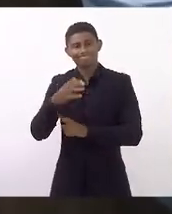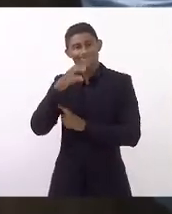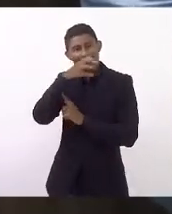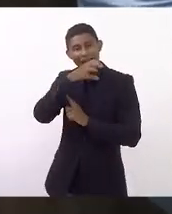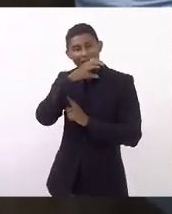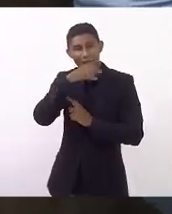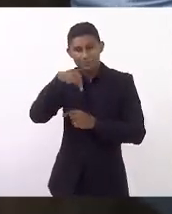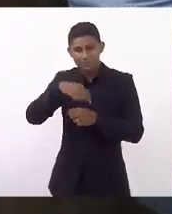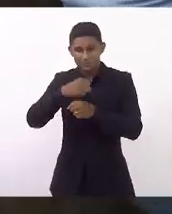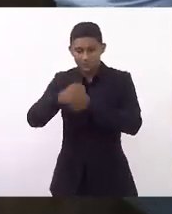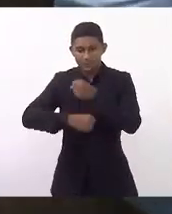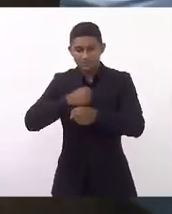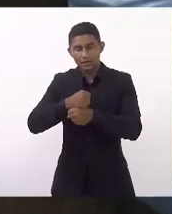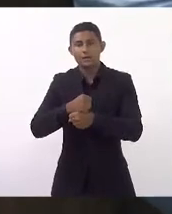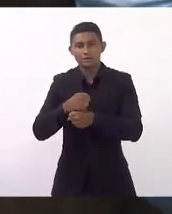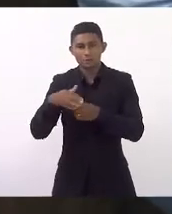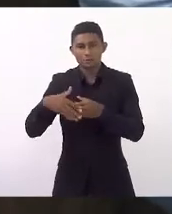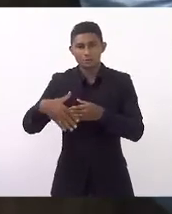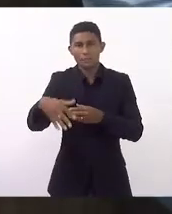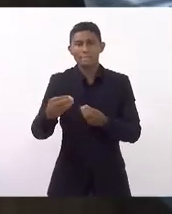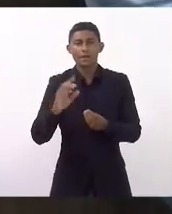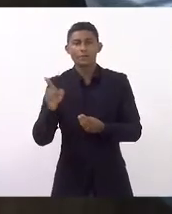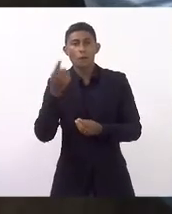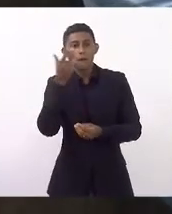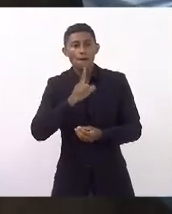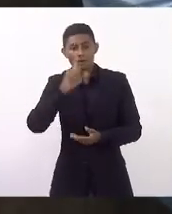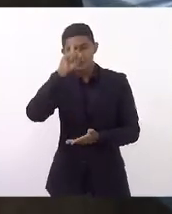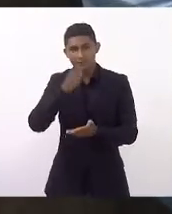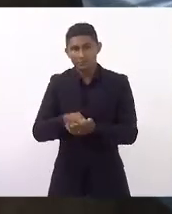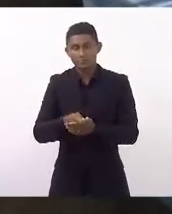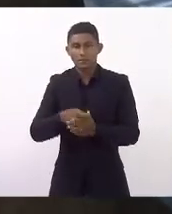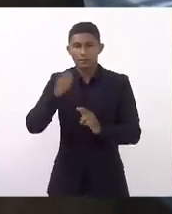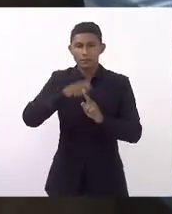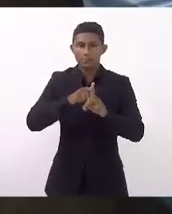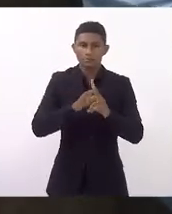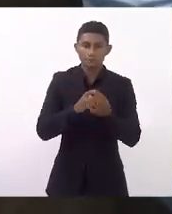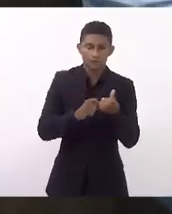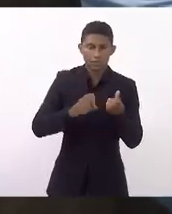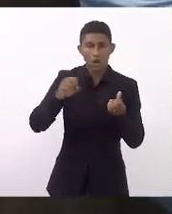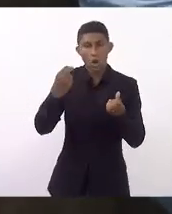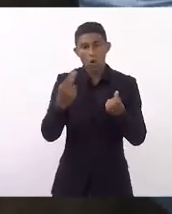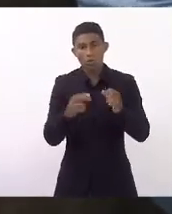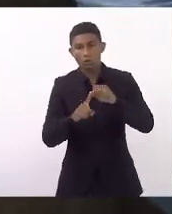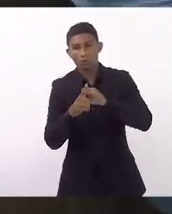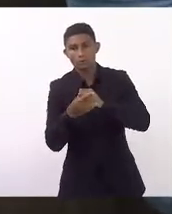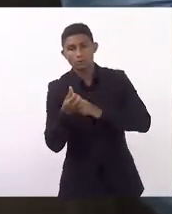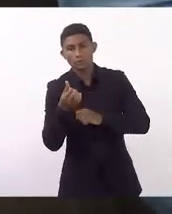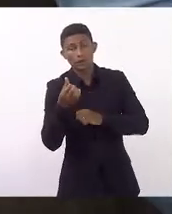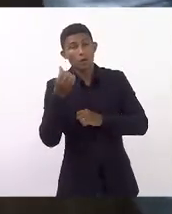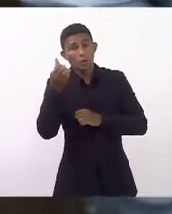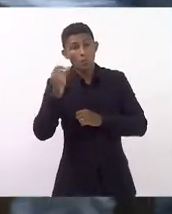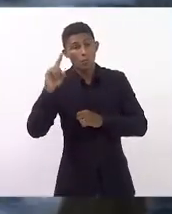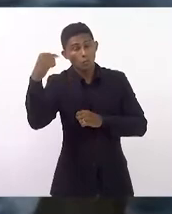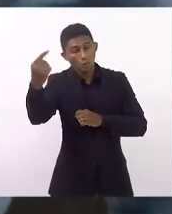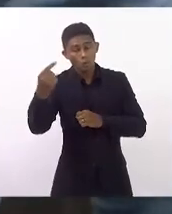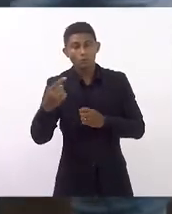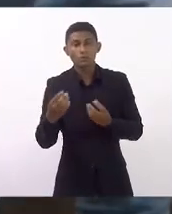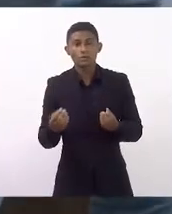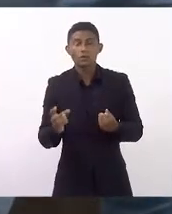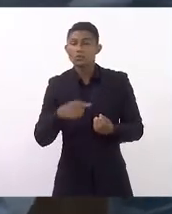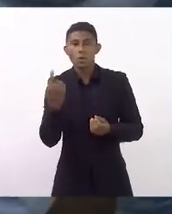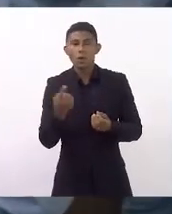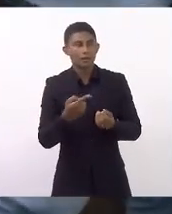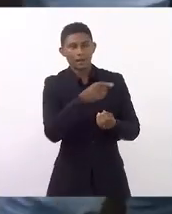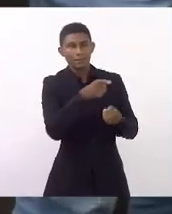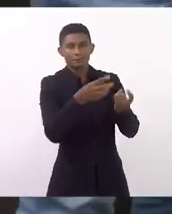desse ano para chegarmos de uma maneira clara, presidente, seja nesse semestre, seja nos próximos meses, mas sem prejudicar a ponta. Não pode fazer